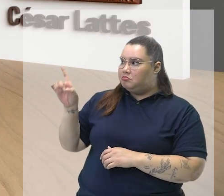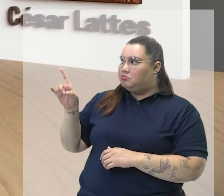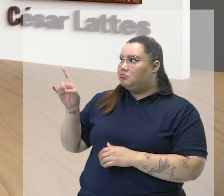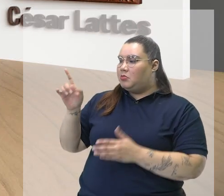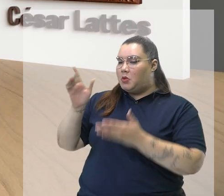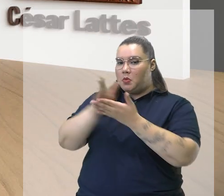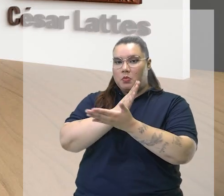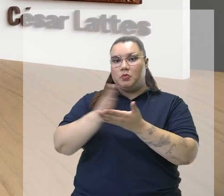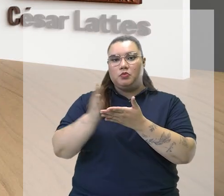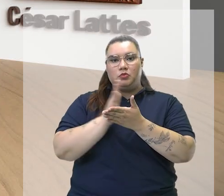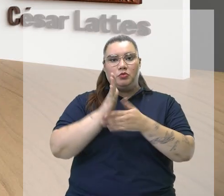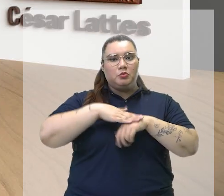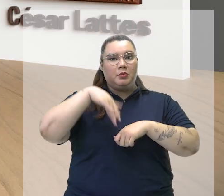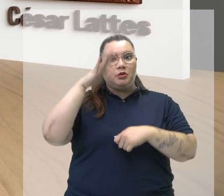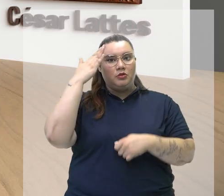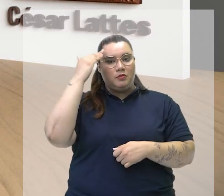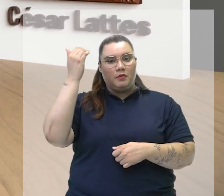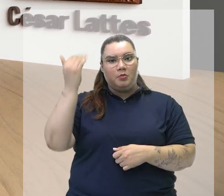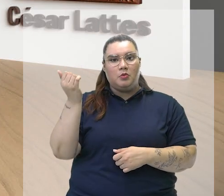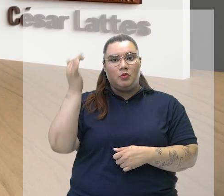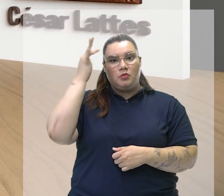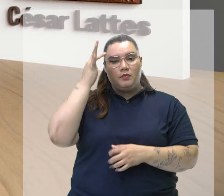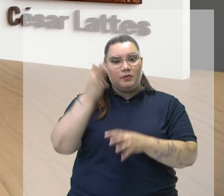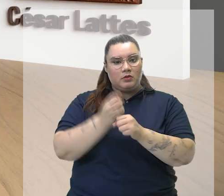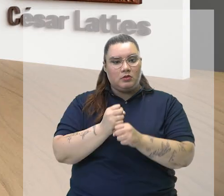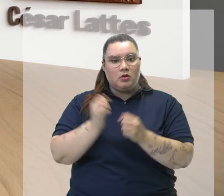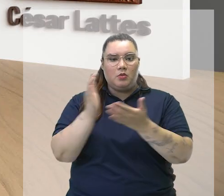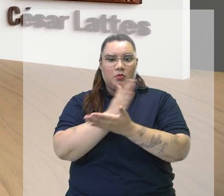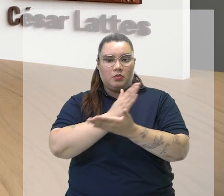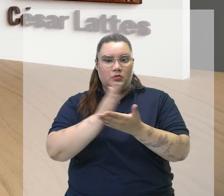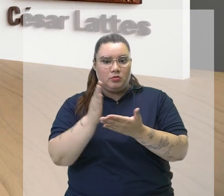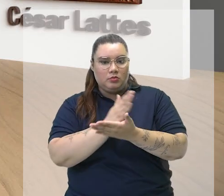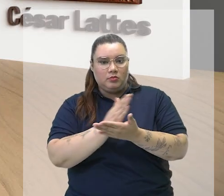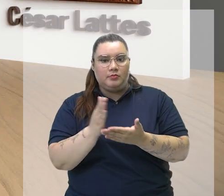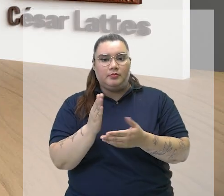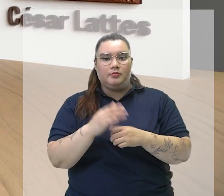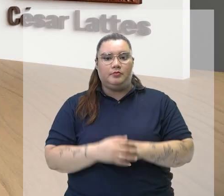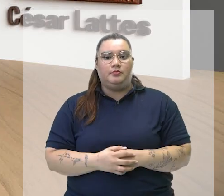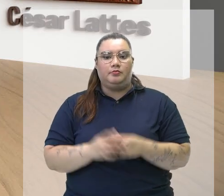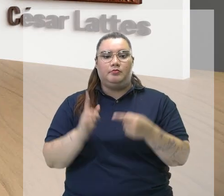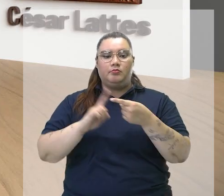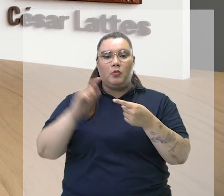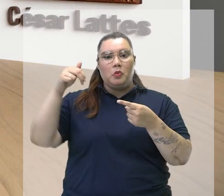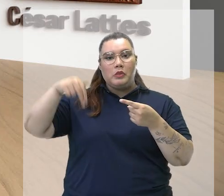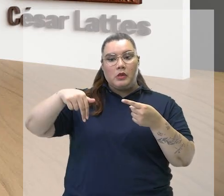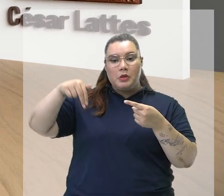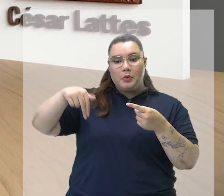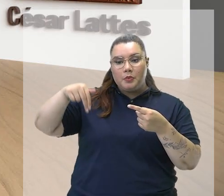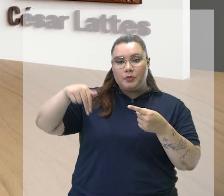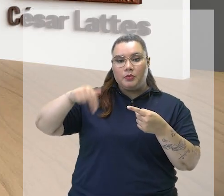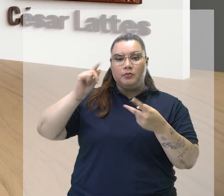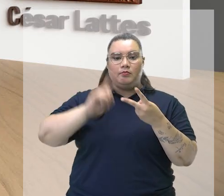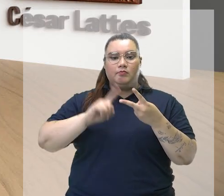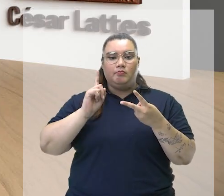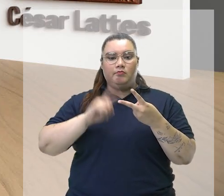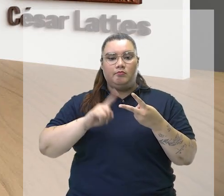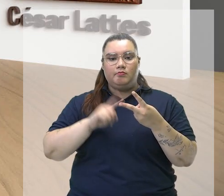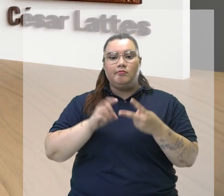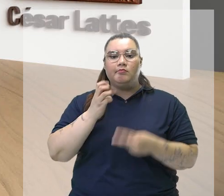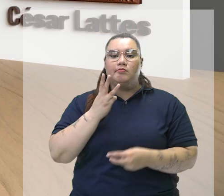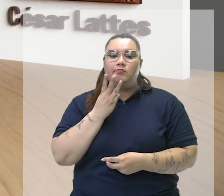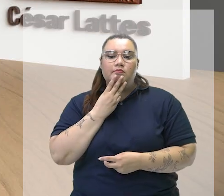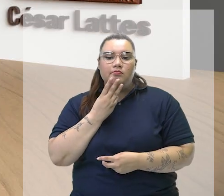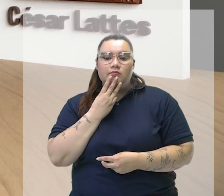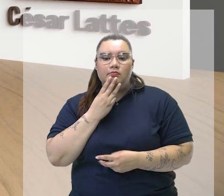dos maiores físicos que já tiveram na história. Alguns deles, né? Veja, nós temos Isaac Newton, nós